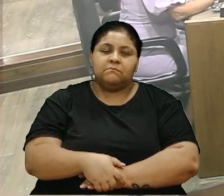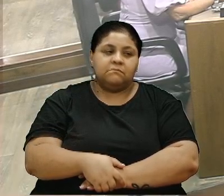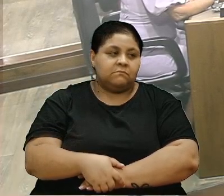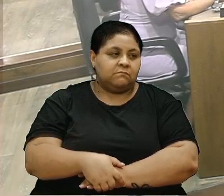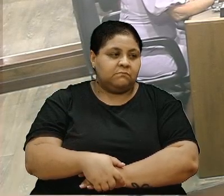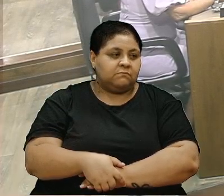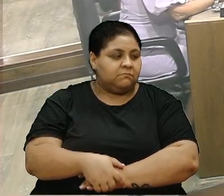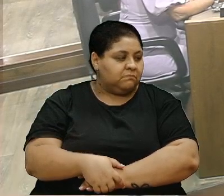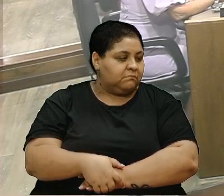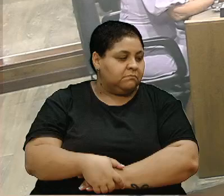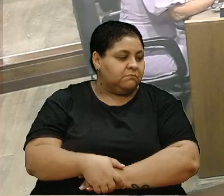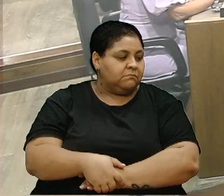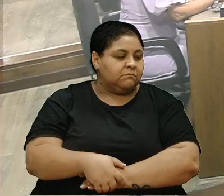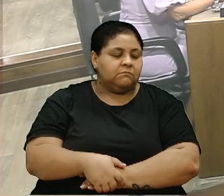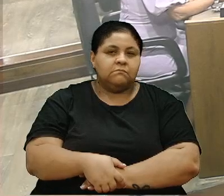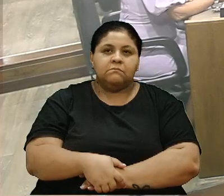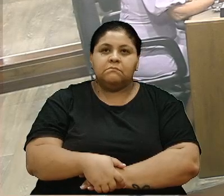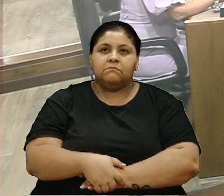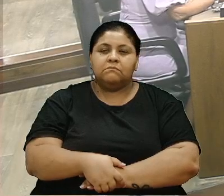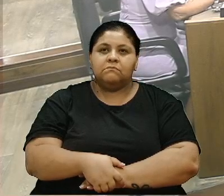Fala do carnaval.